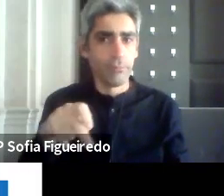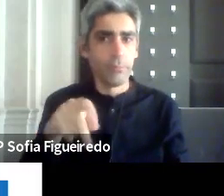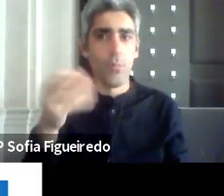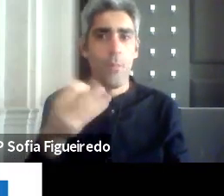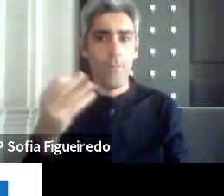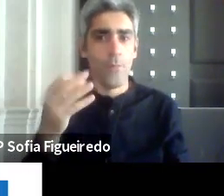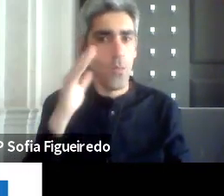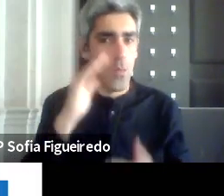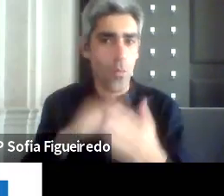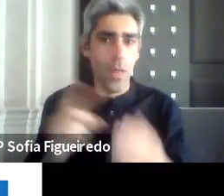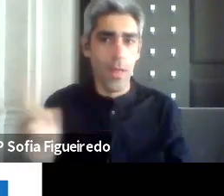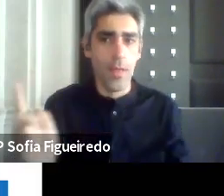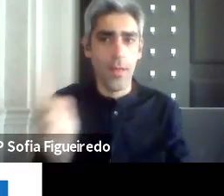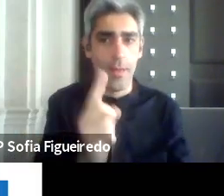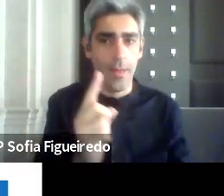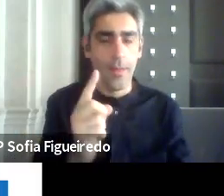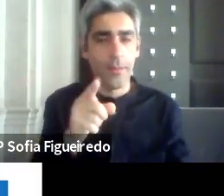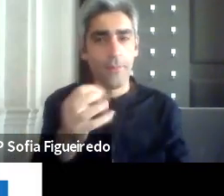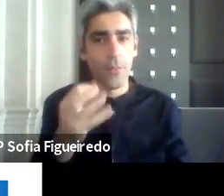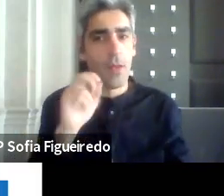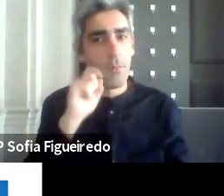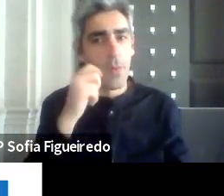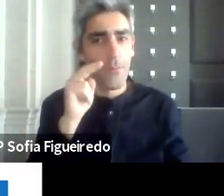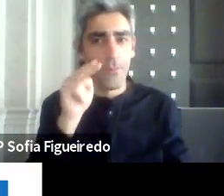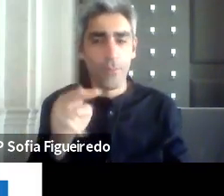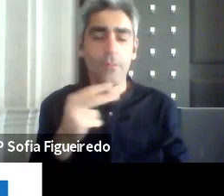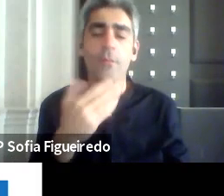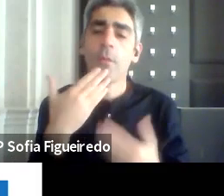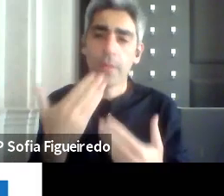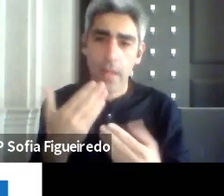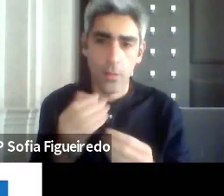o colega entrou peço desculpa em estar a sala. interromper. Nada, obrigado.